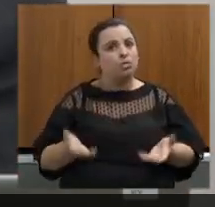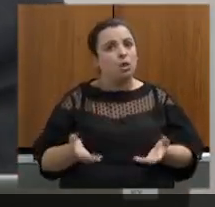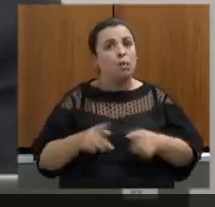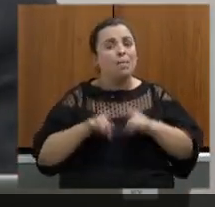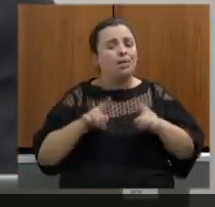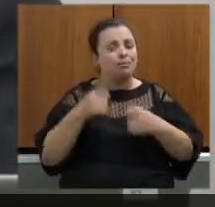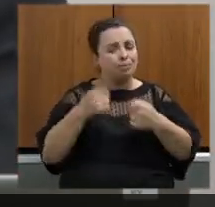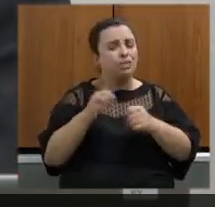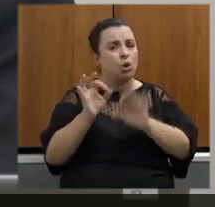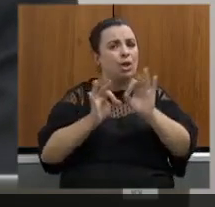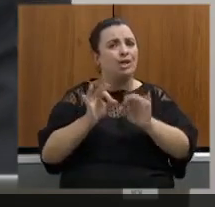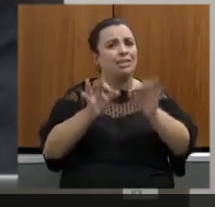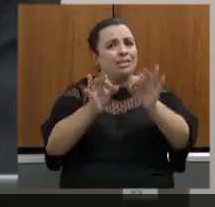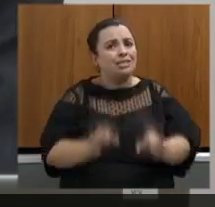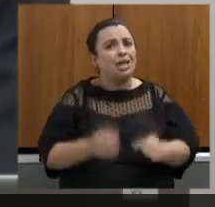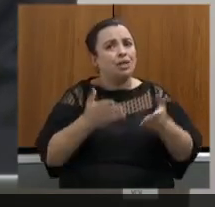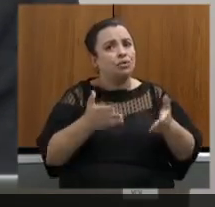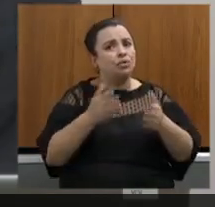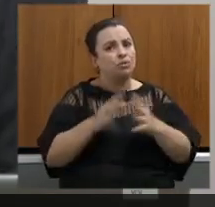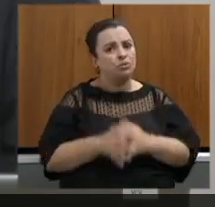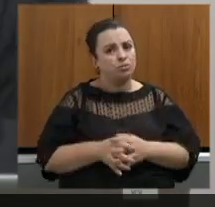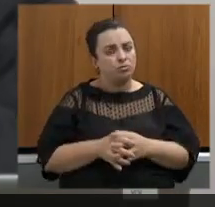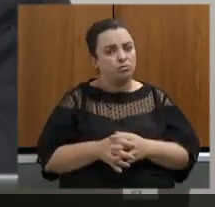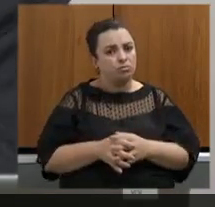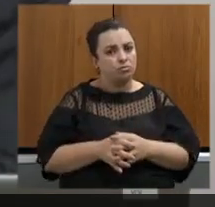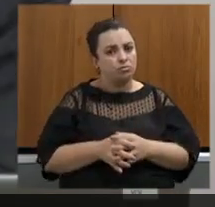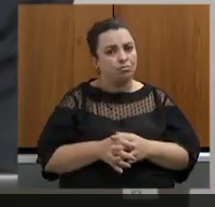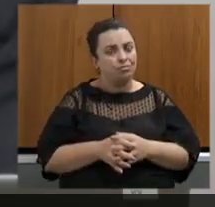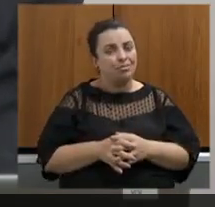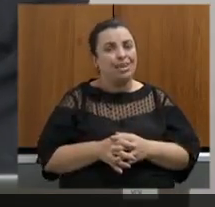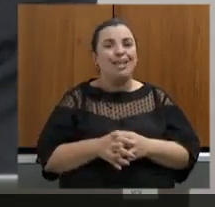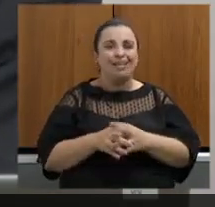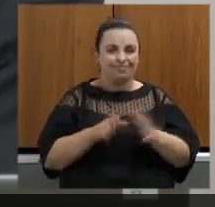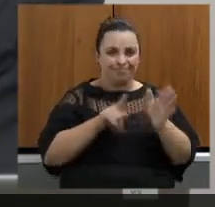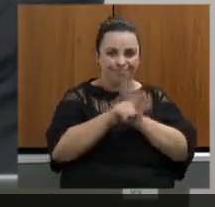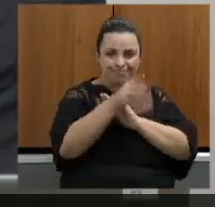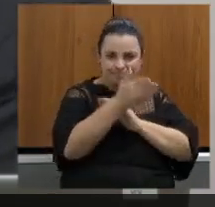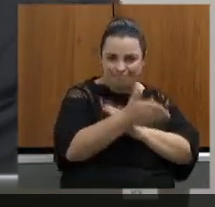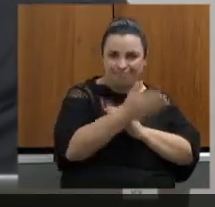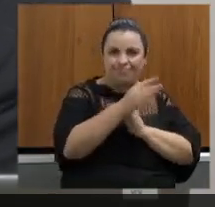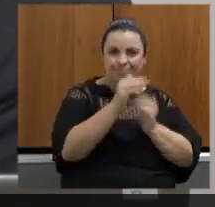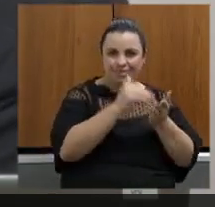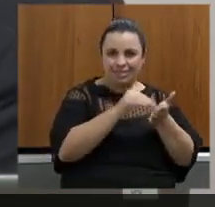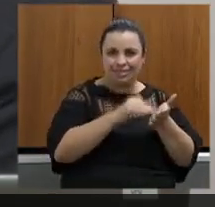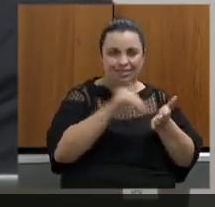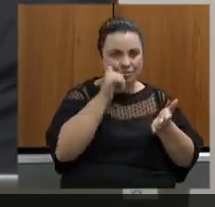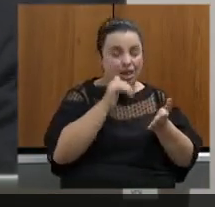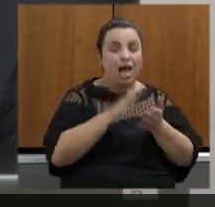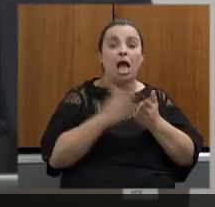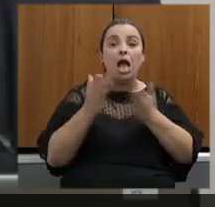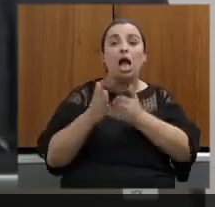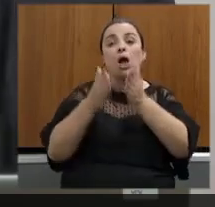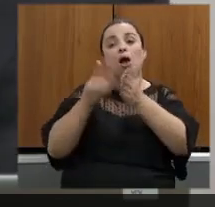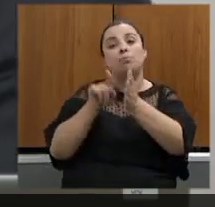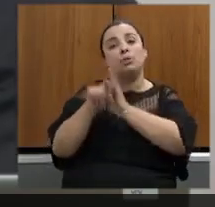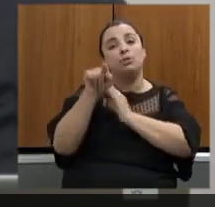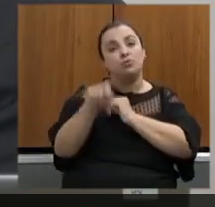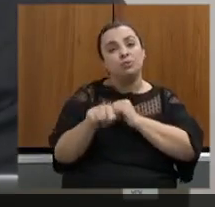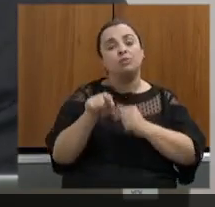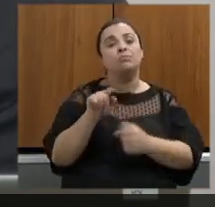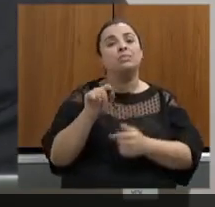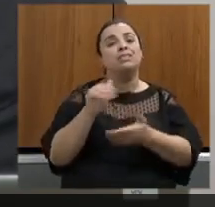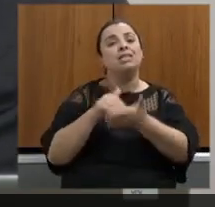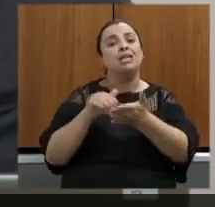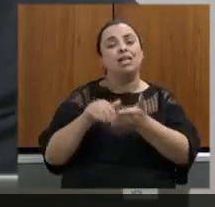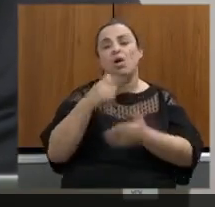um pouco isso agora para o secretário Igor é tu não se refere a